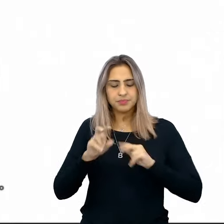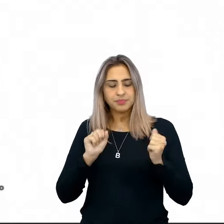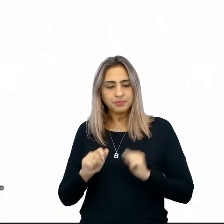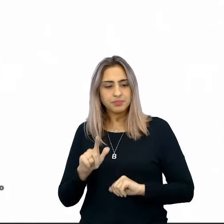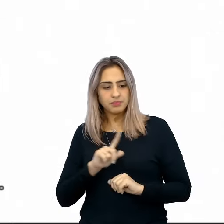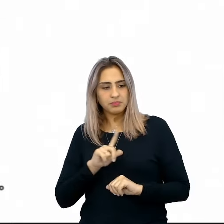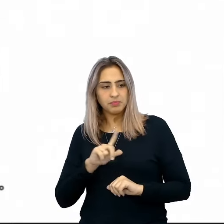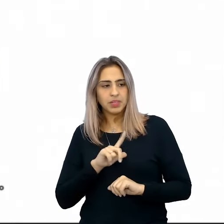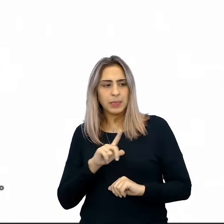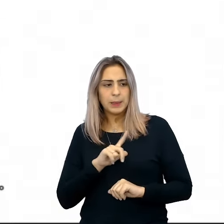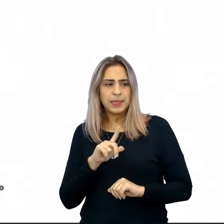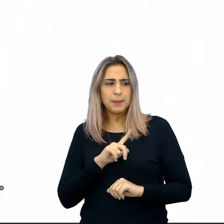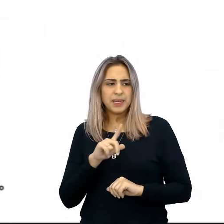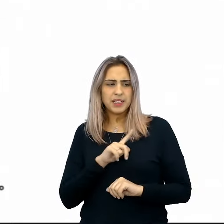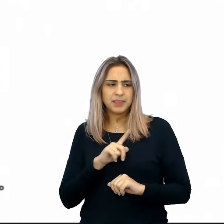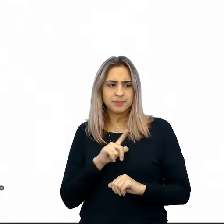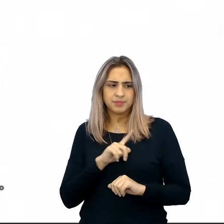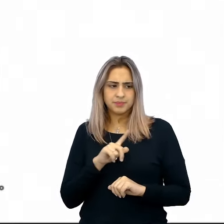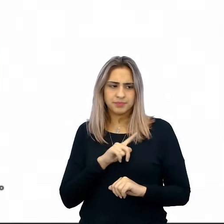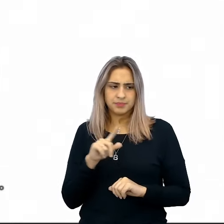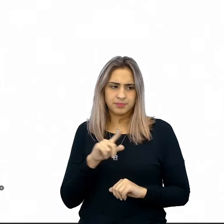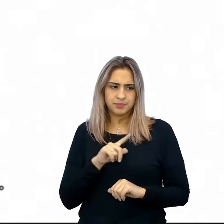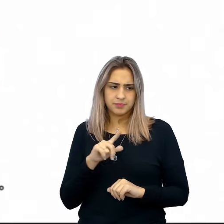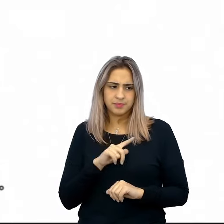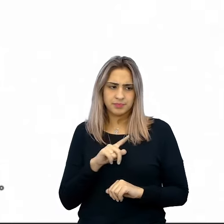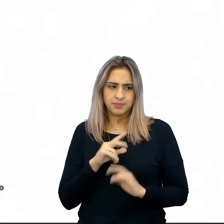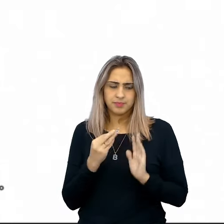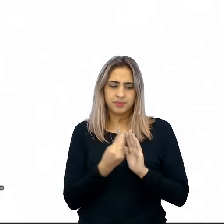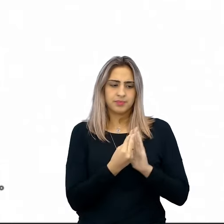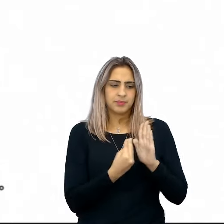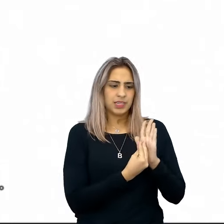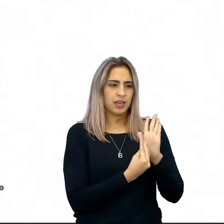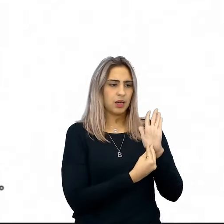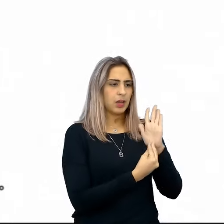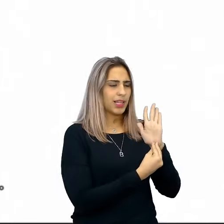tenha acontecido. E a letra D, que é correto, né, que é a